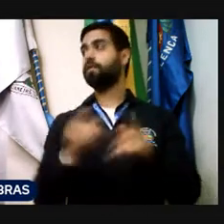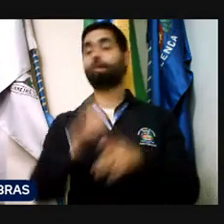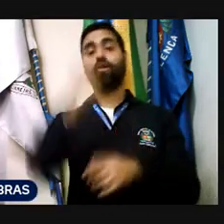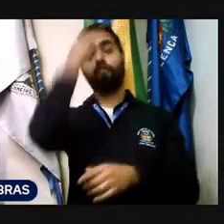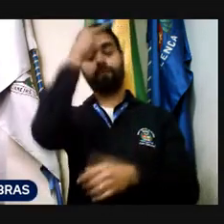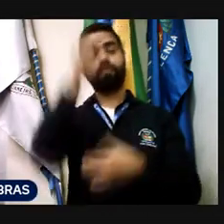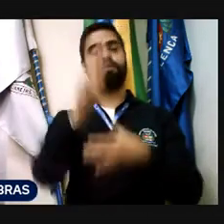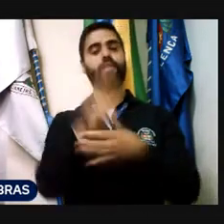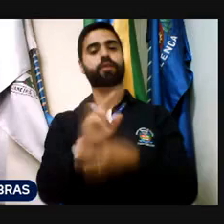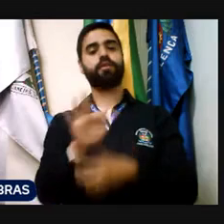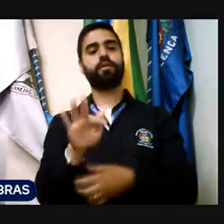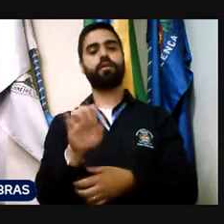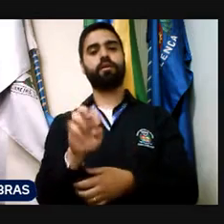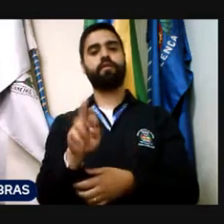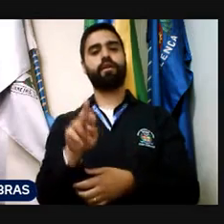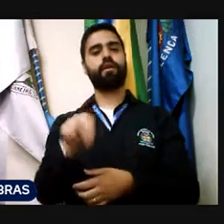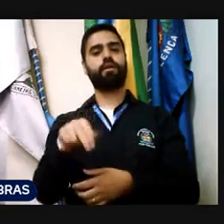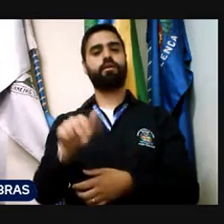Graça, prefeito.